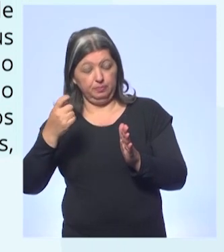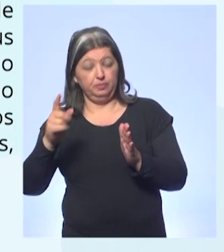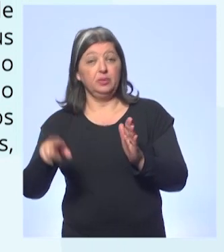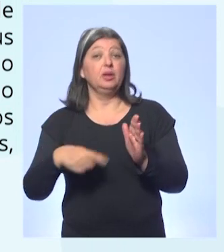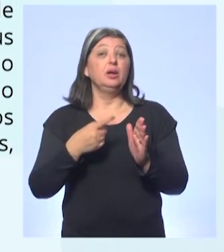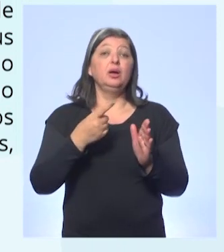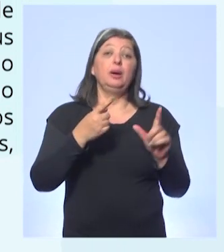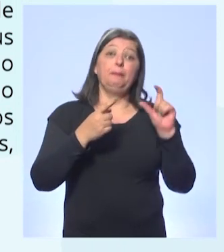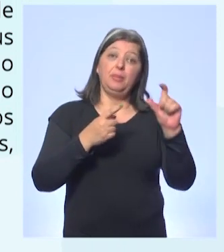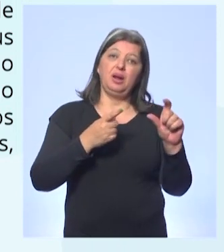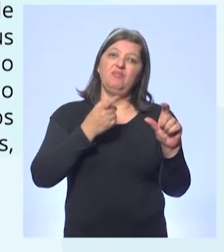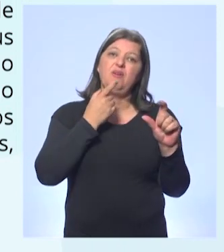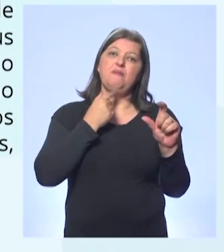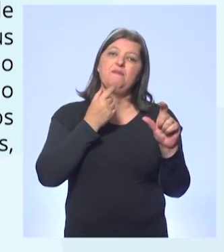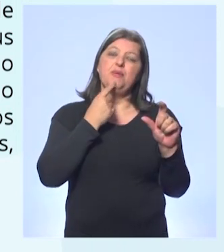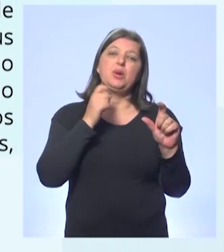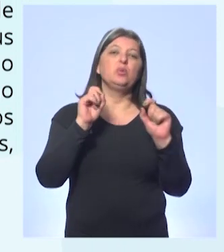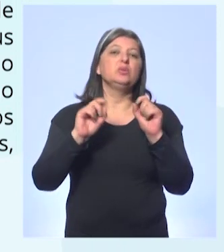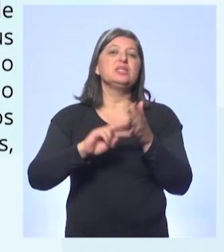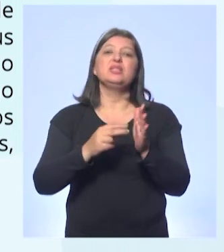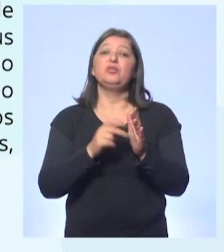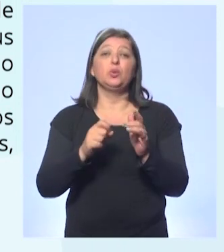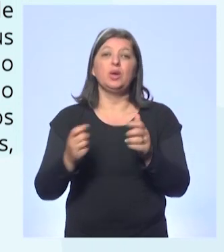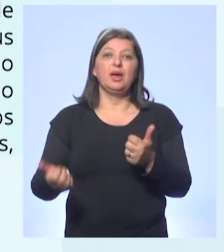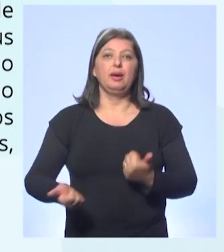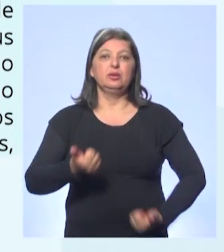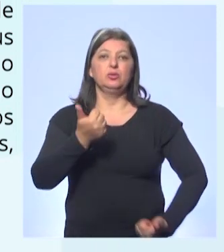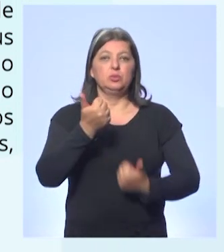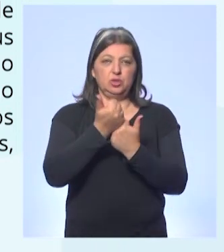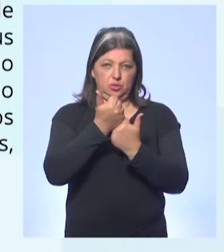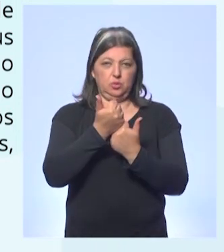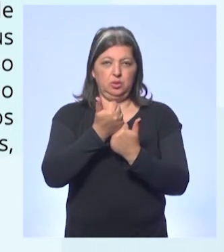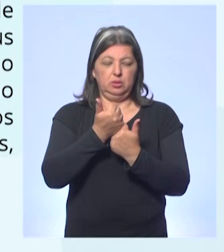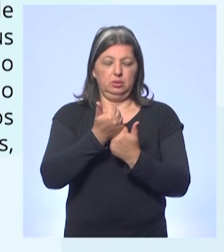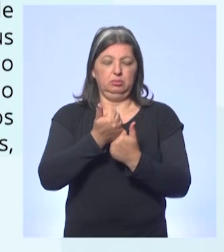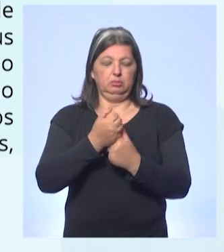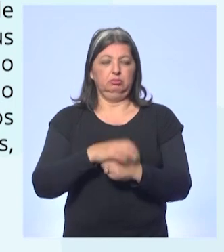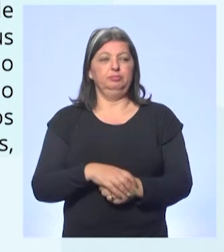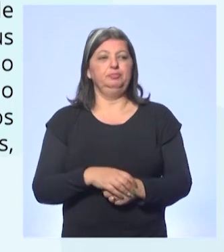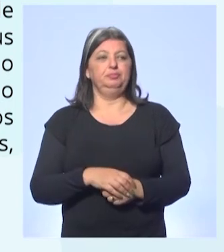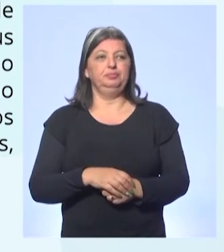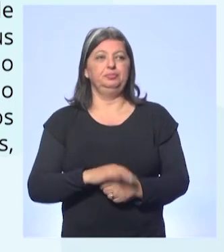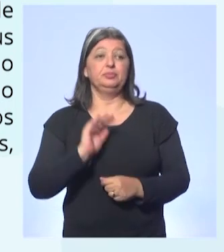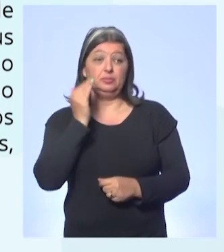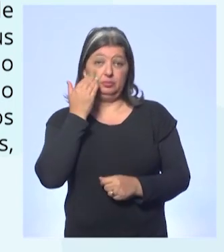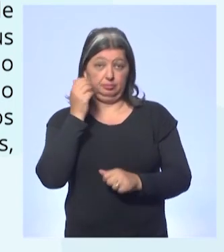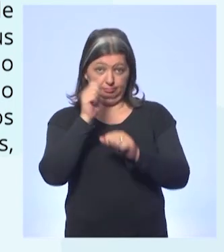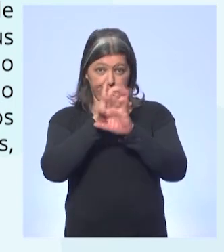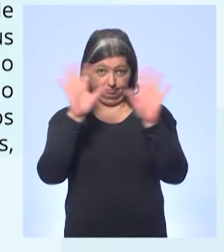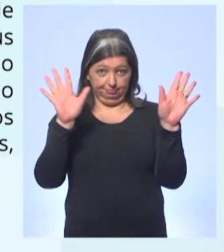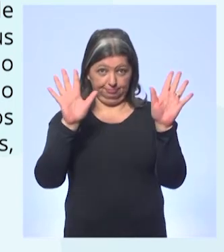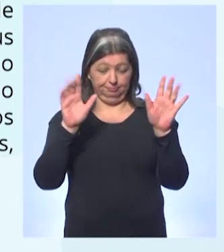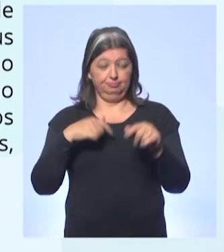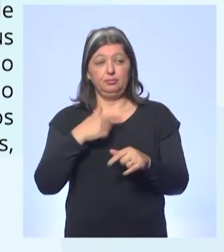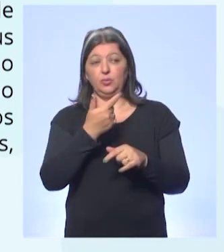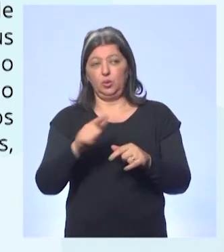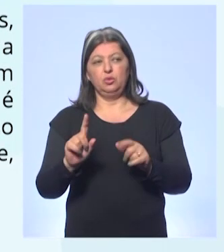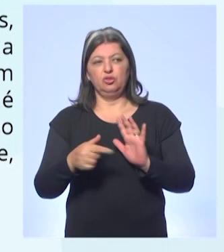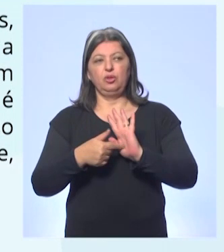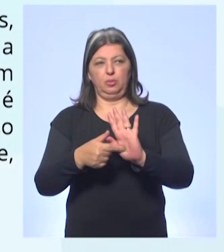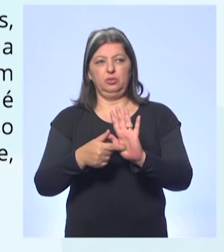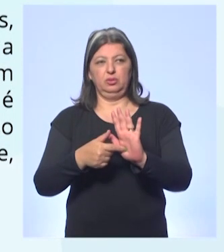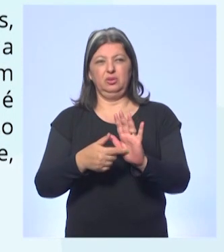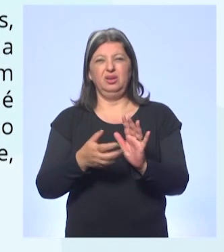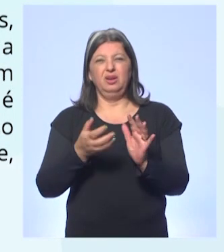vermelho, retomada. Então, para eu não repetir, e o outro para dar sequência. Certo. Ficou claro? Sim. Esse outro aqui eu já vou mostrar, porque a aula